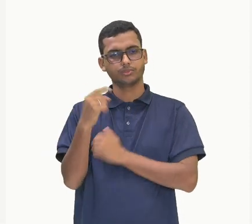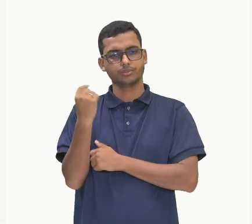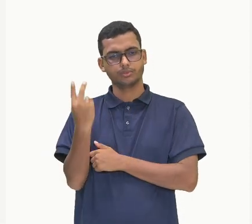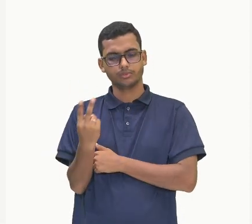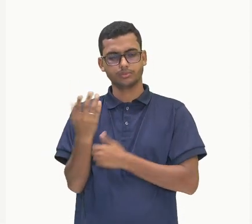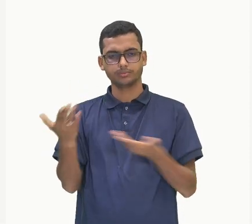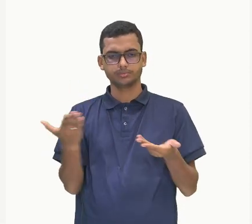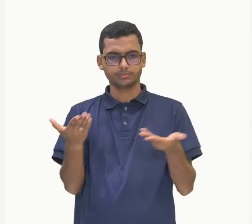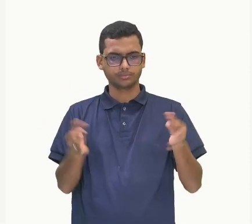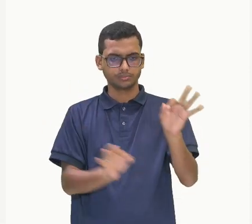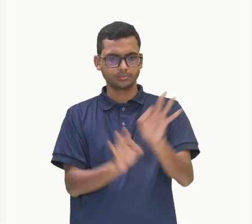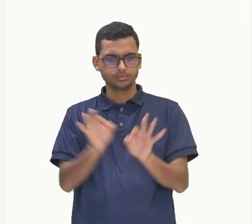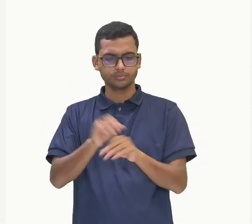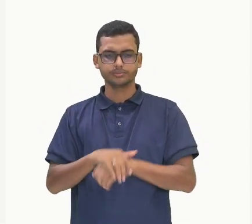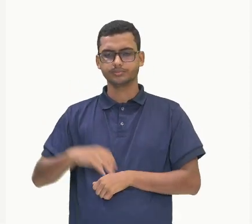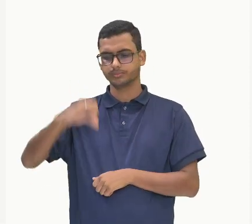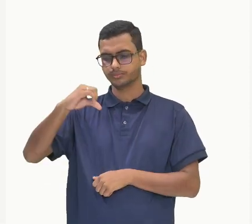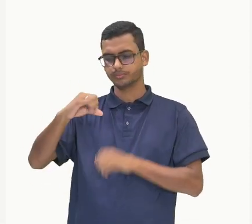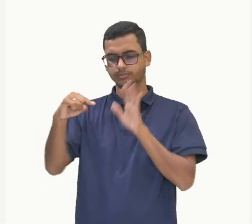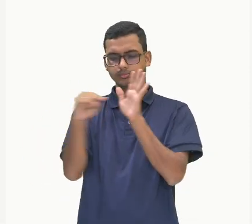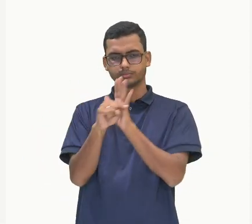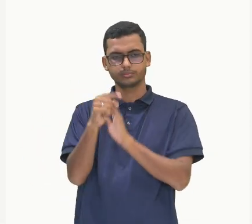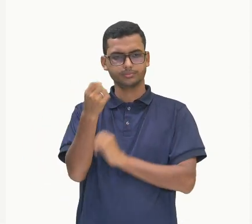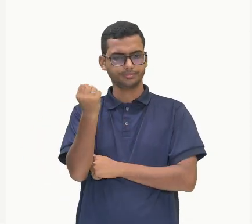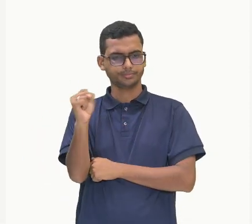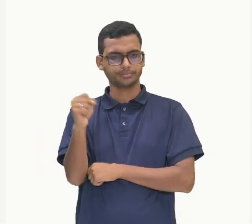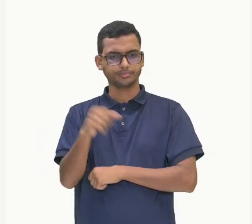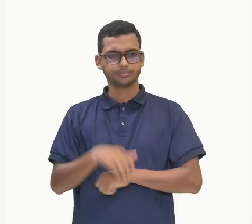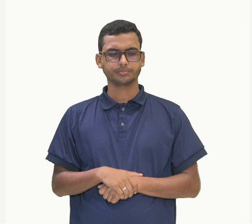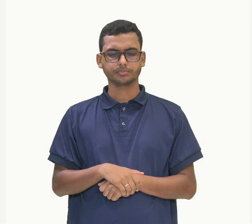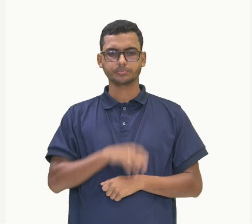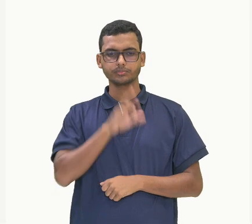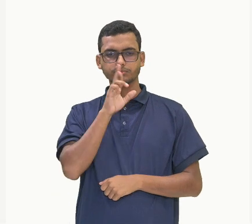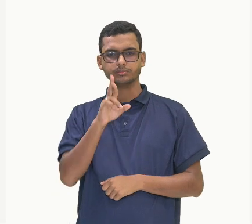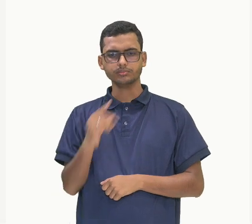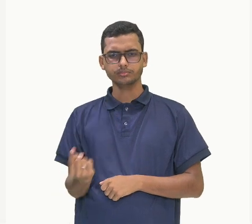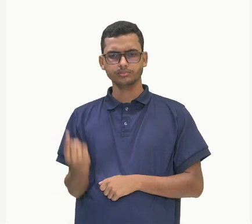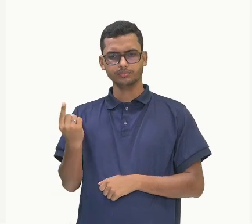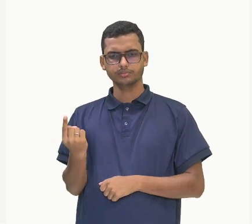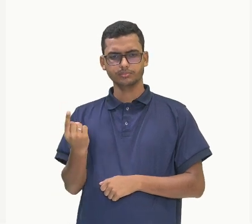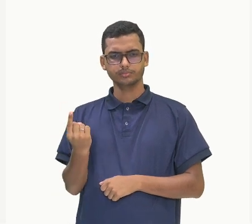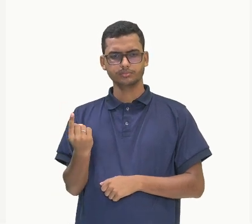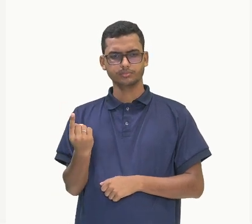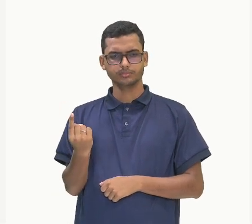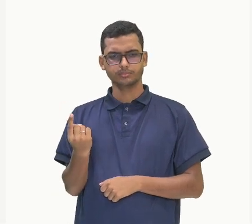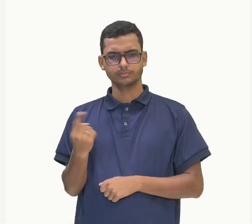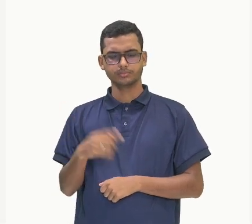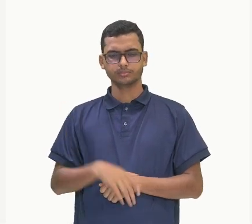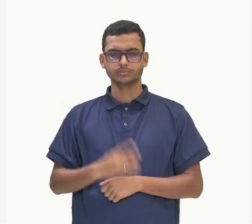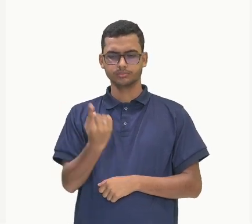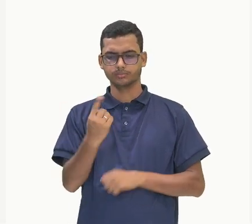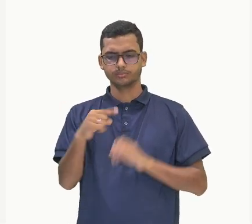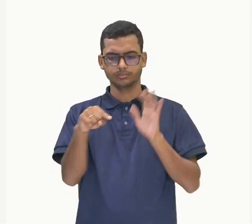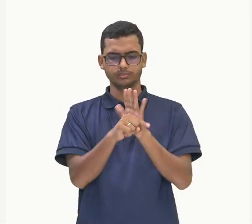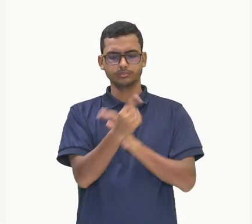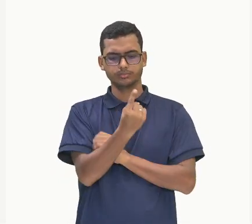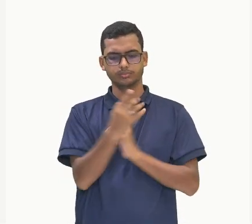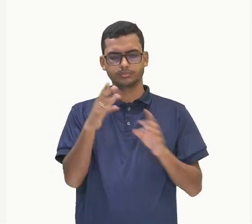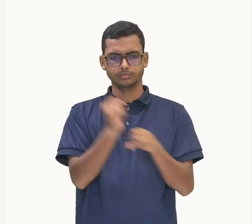ficar 9 menos 8, 1. E 1 menos 1, 0. Ou